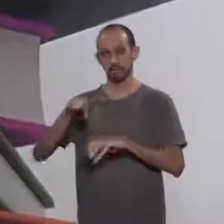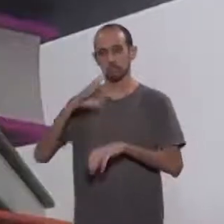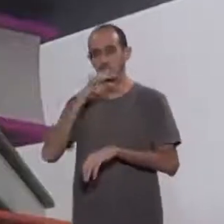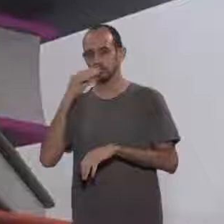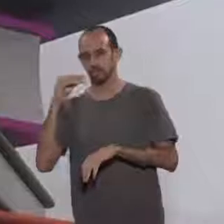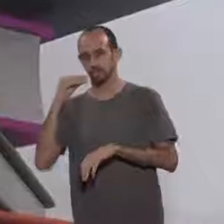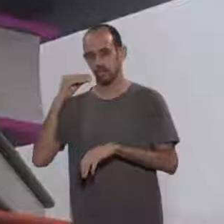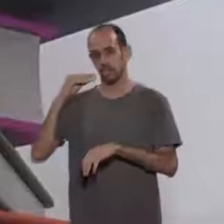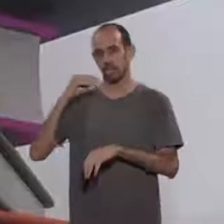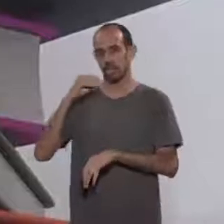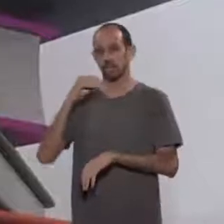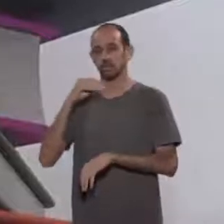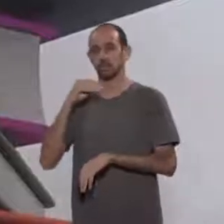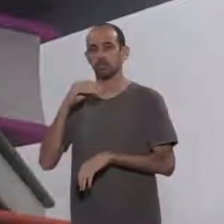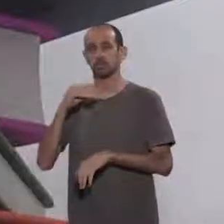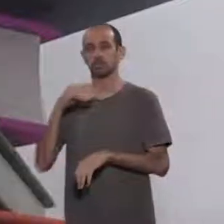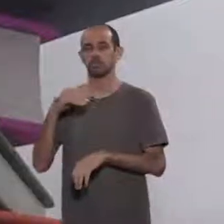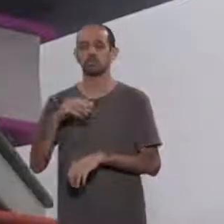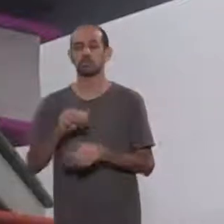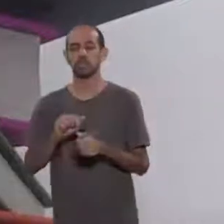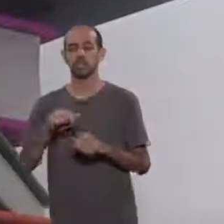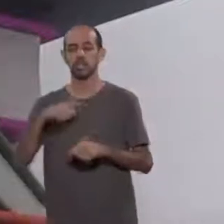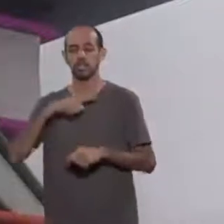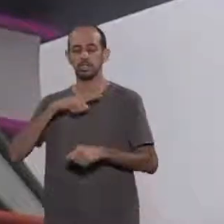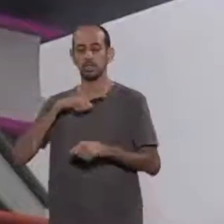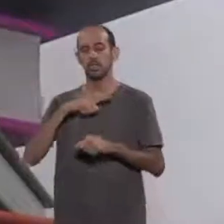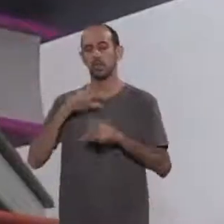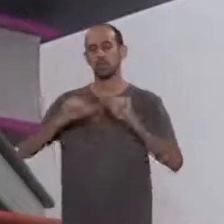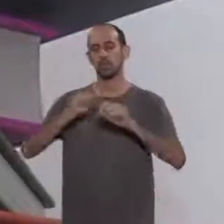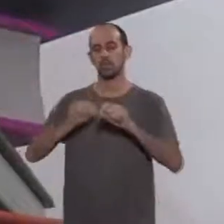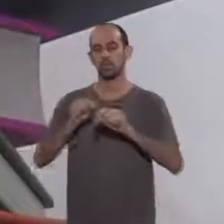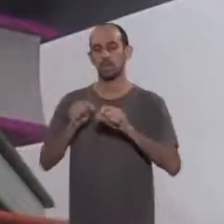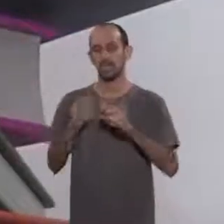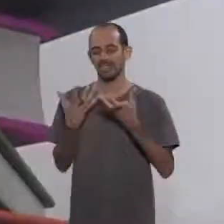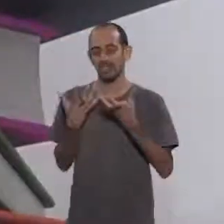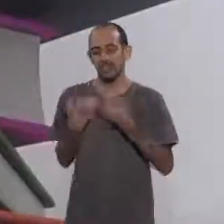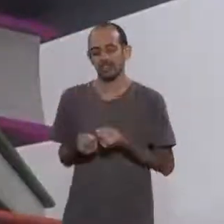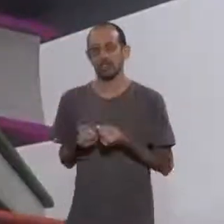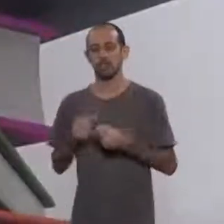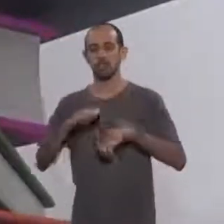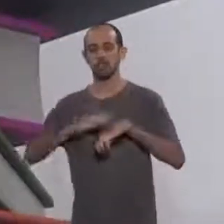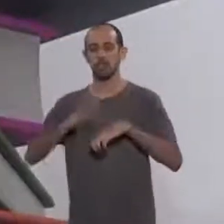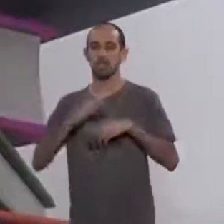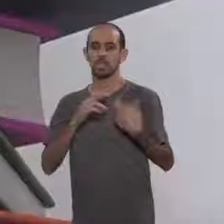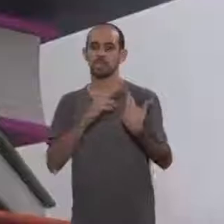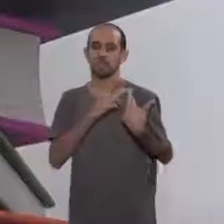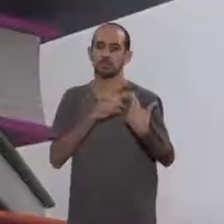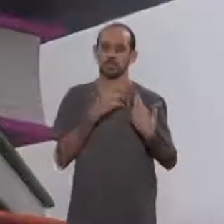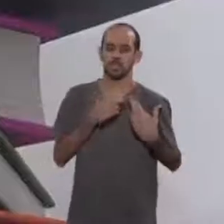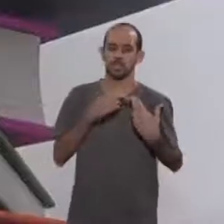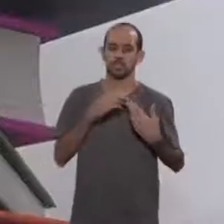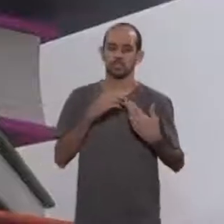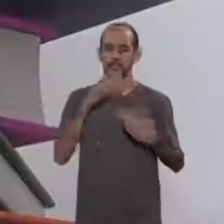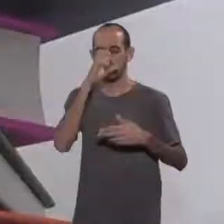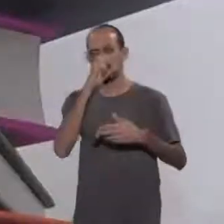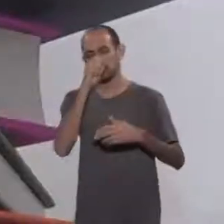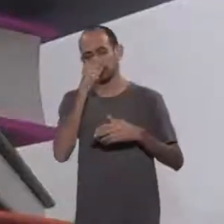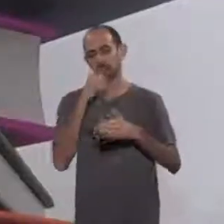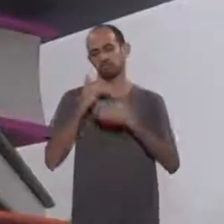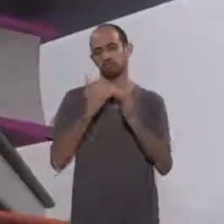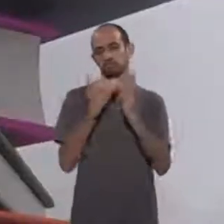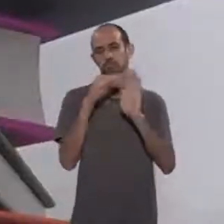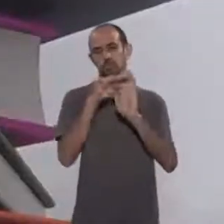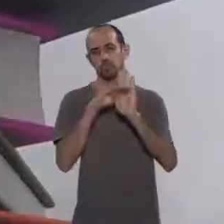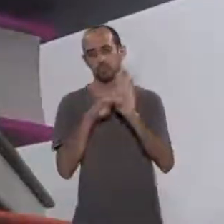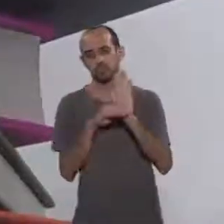têm um comprometimento maior de entender esse processo e até de dar uma atenção maior às